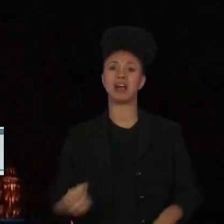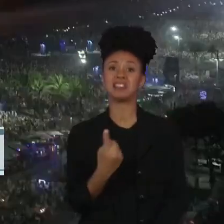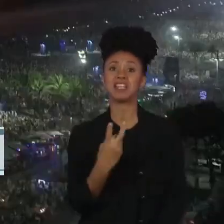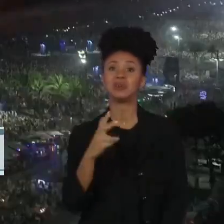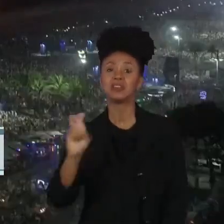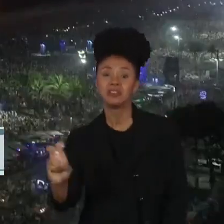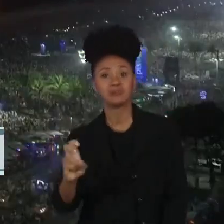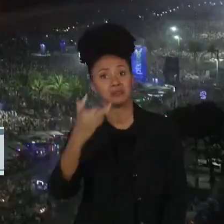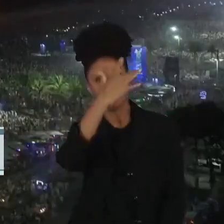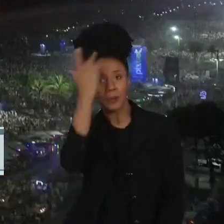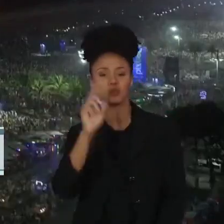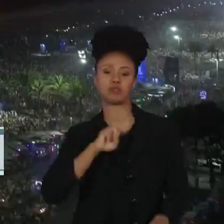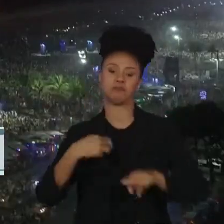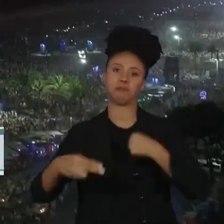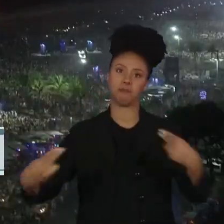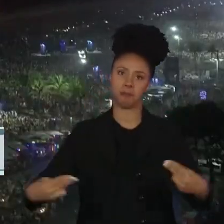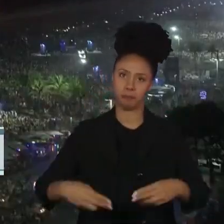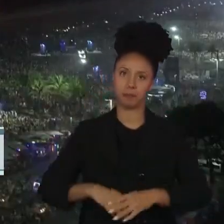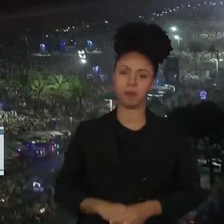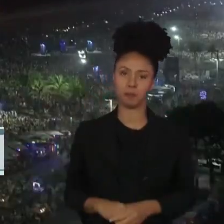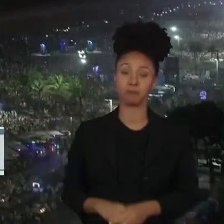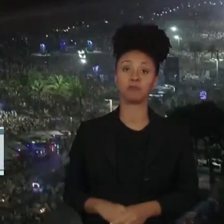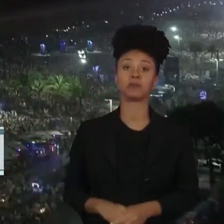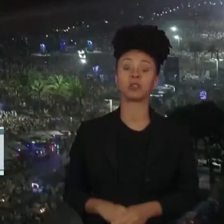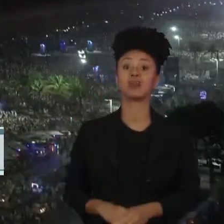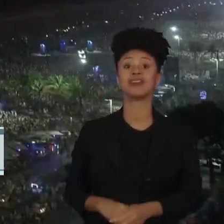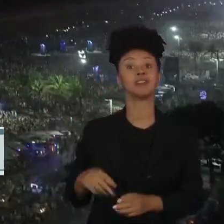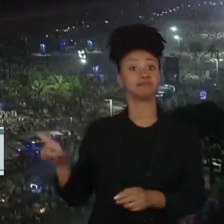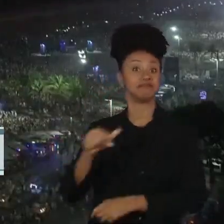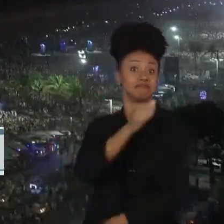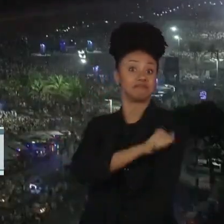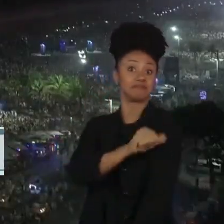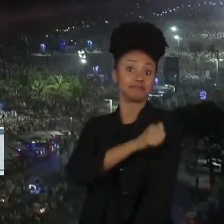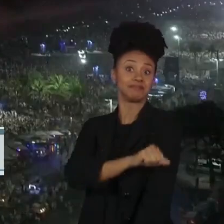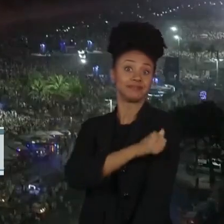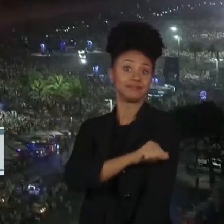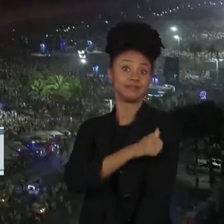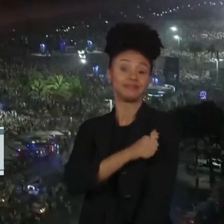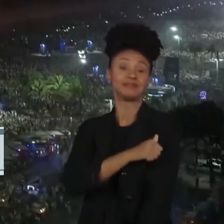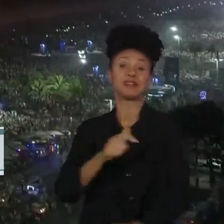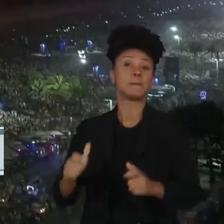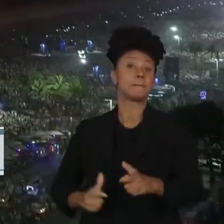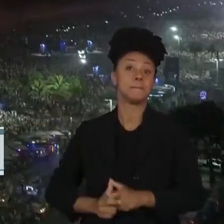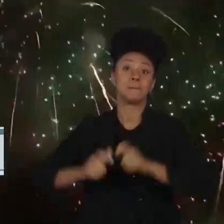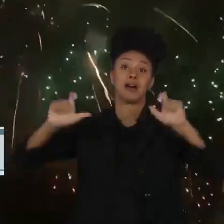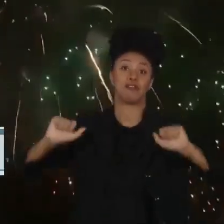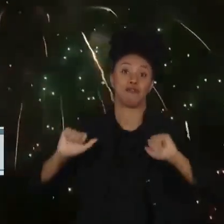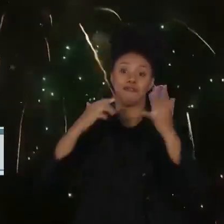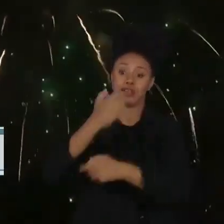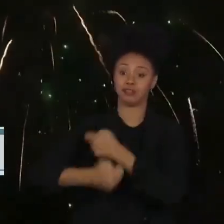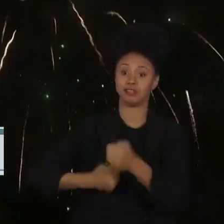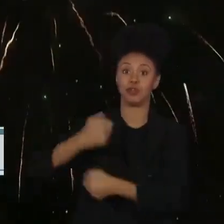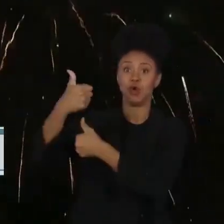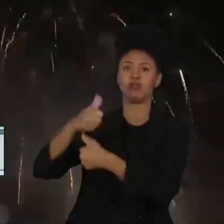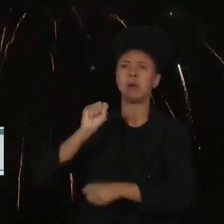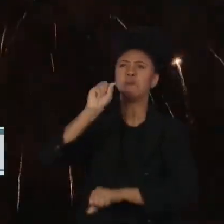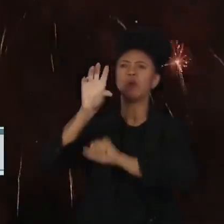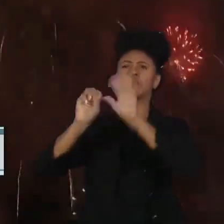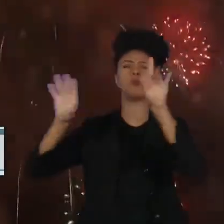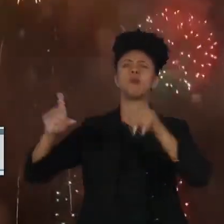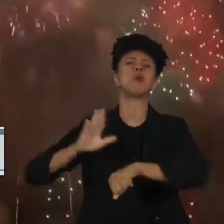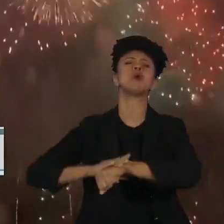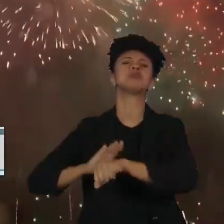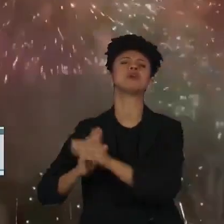noite. No Rio de Janeiro, que tem a maior festa de Réveillon do Brasil, a queima de fogos durou